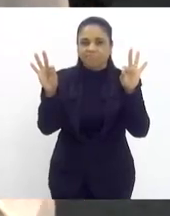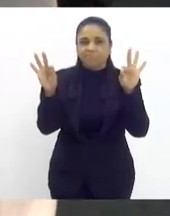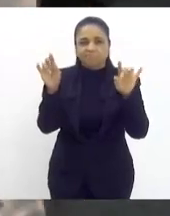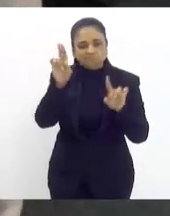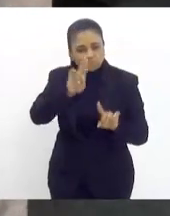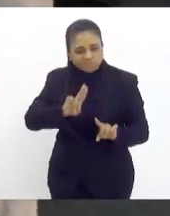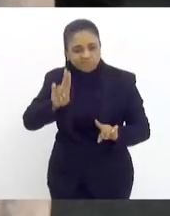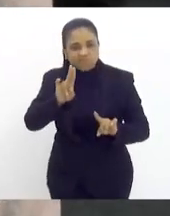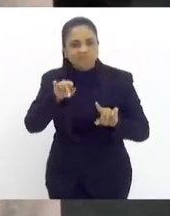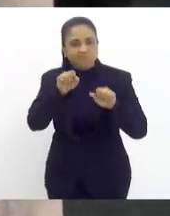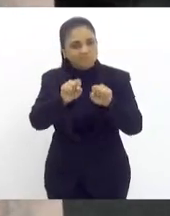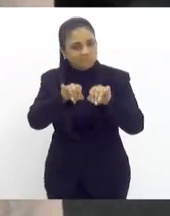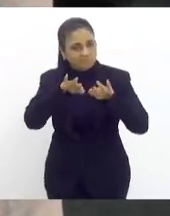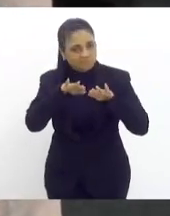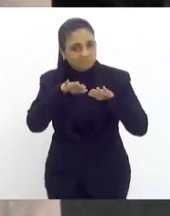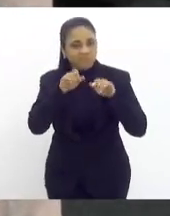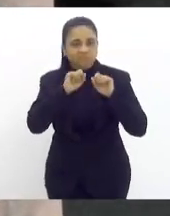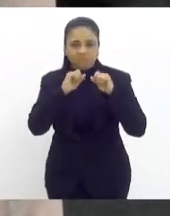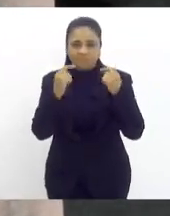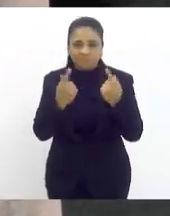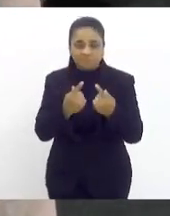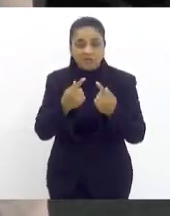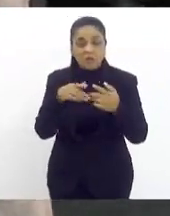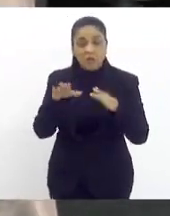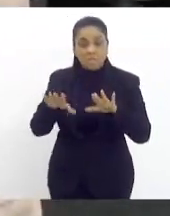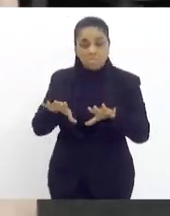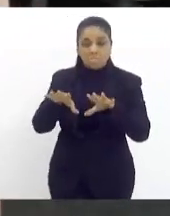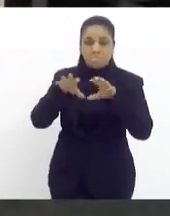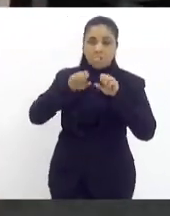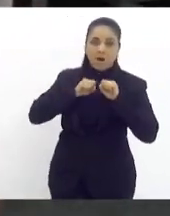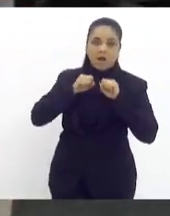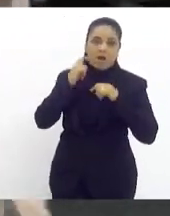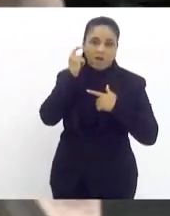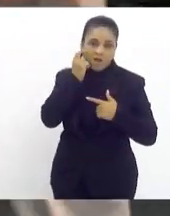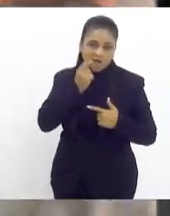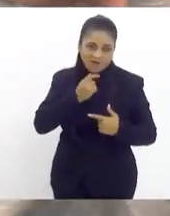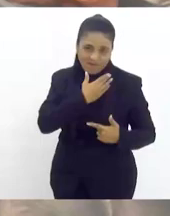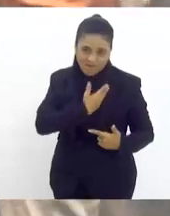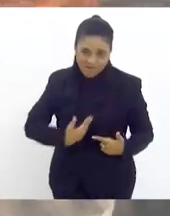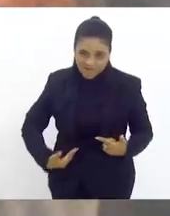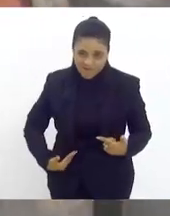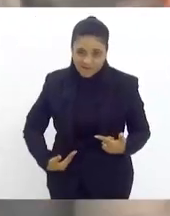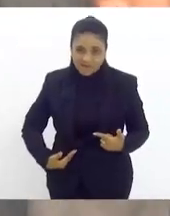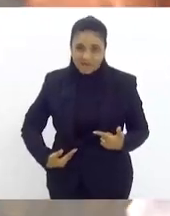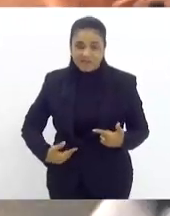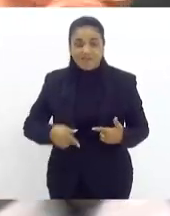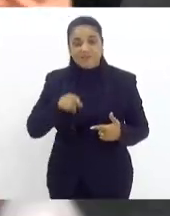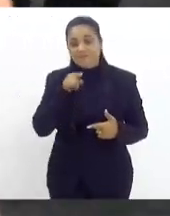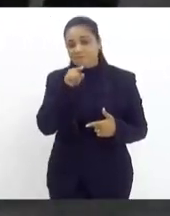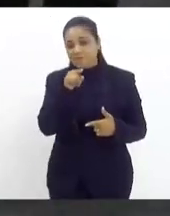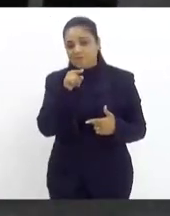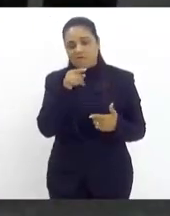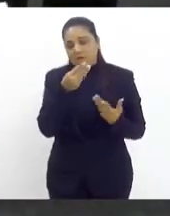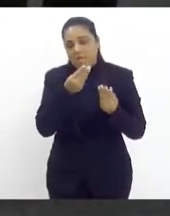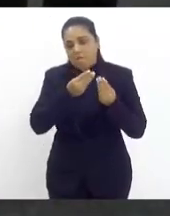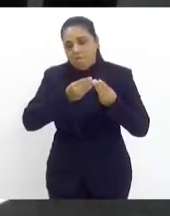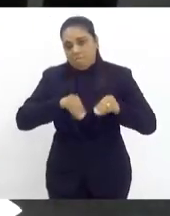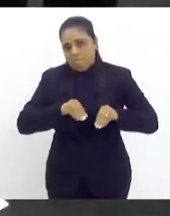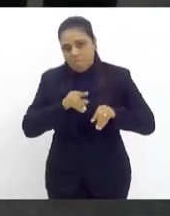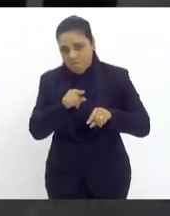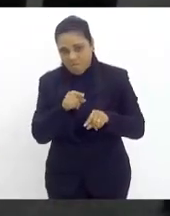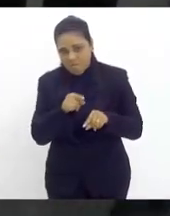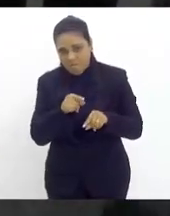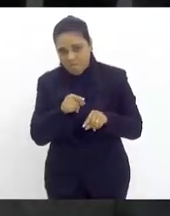plenário Ele já tomou para si e disse você não vai perecer Então